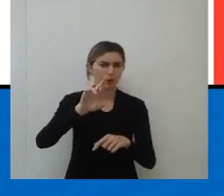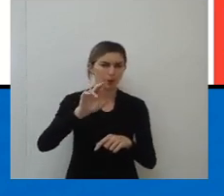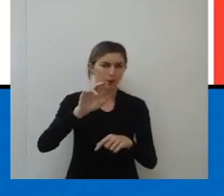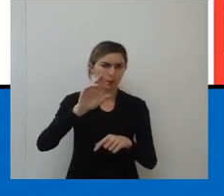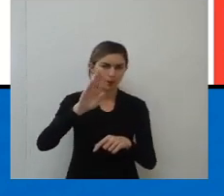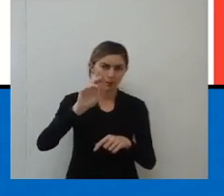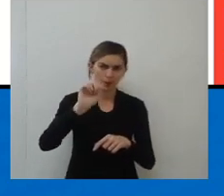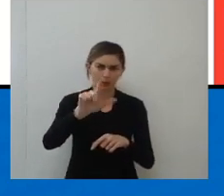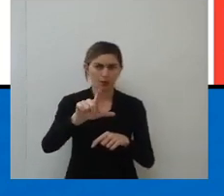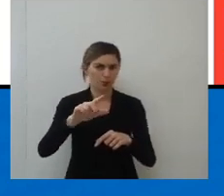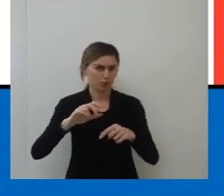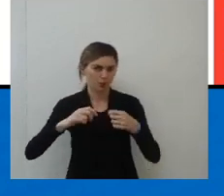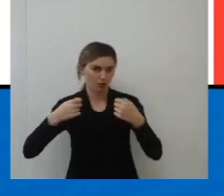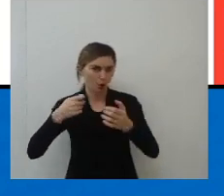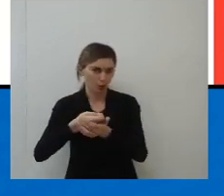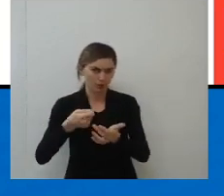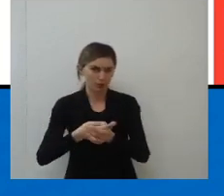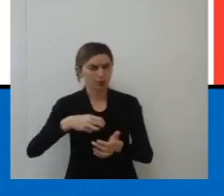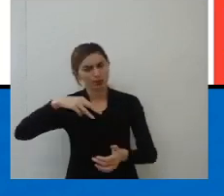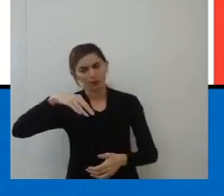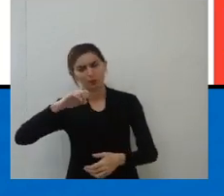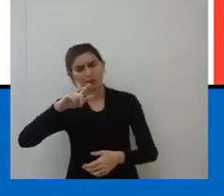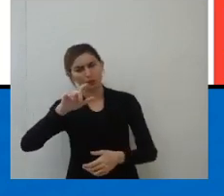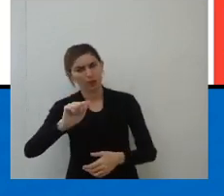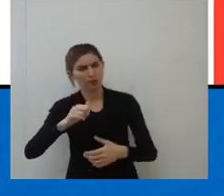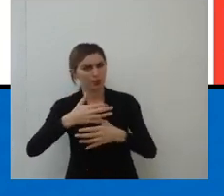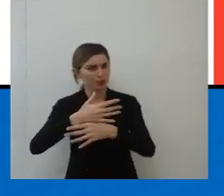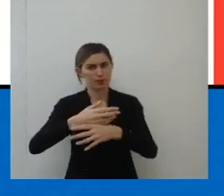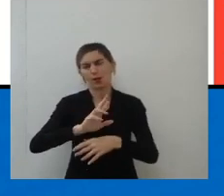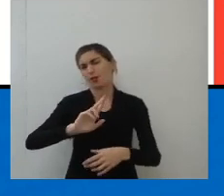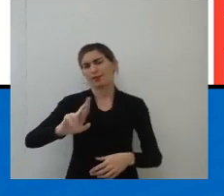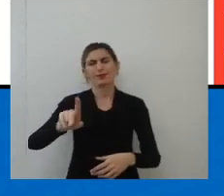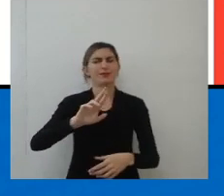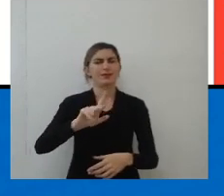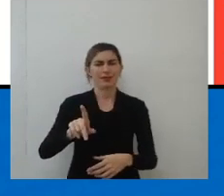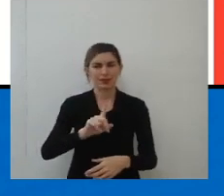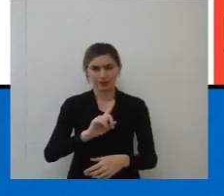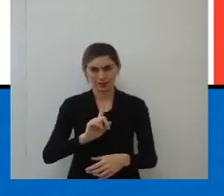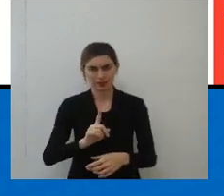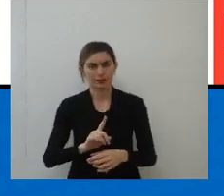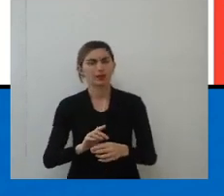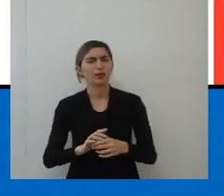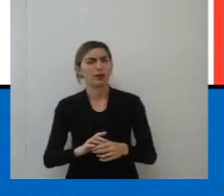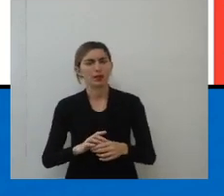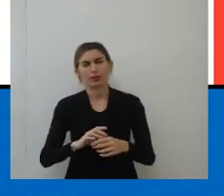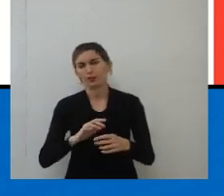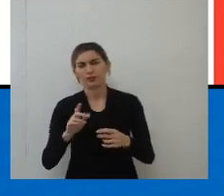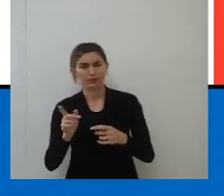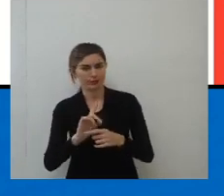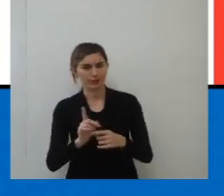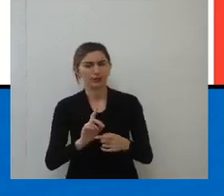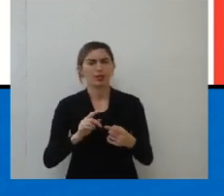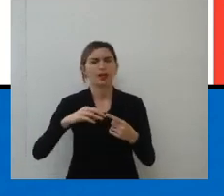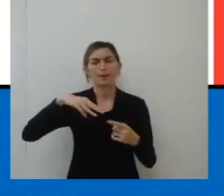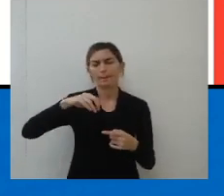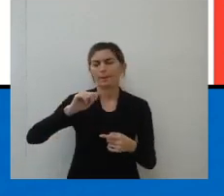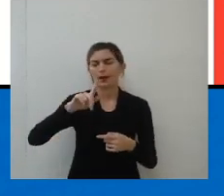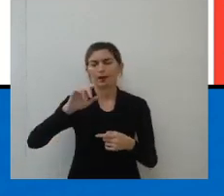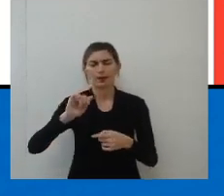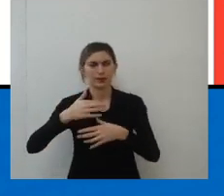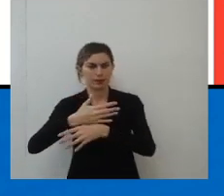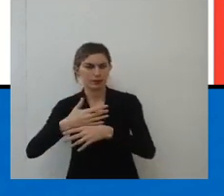ela é necessariamente uma mega cidade? Não, necessariamente não, tá? nem toda